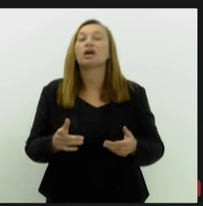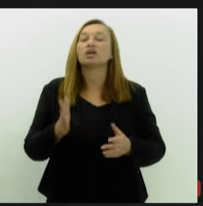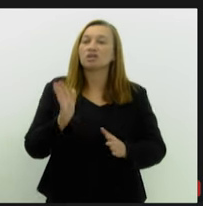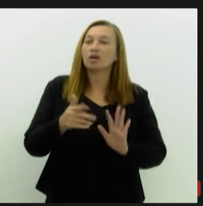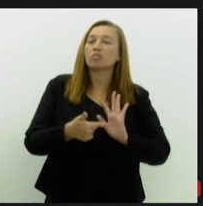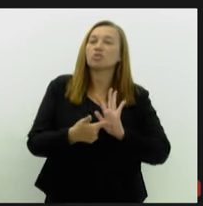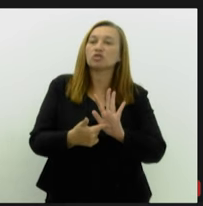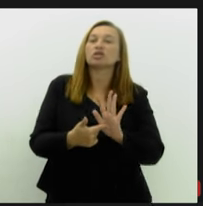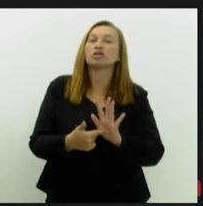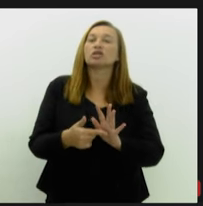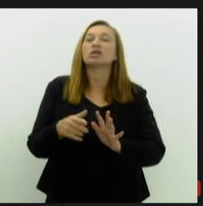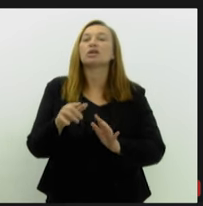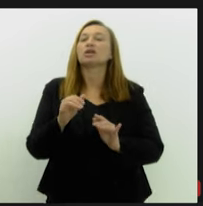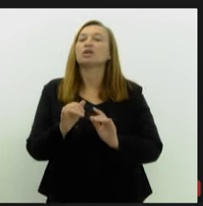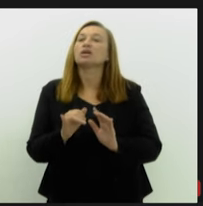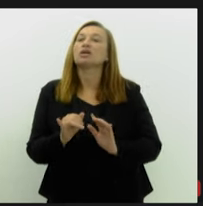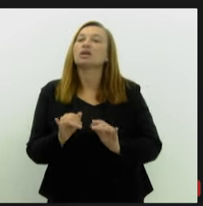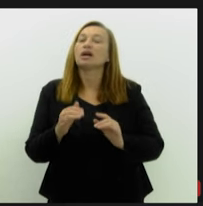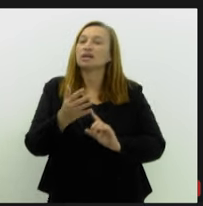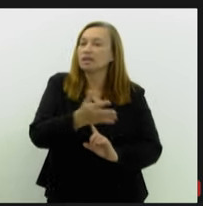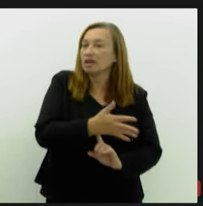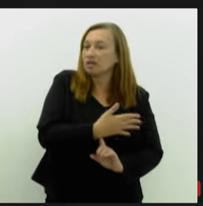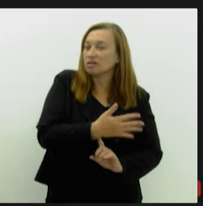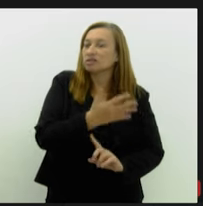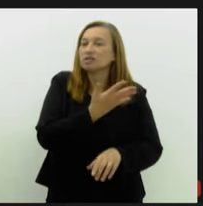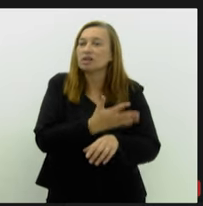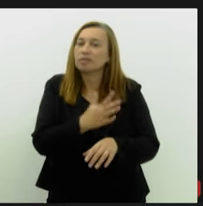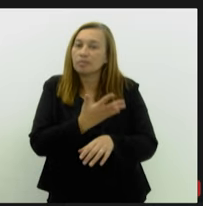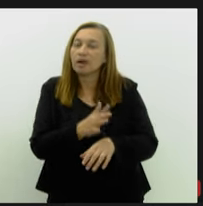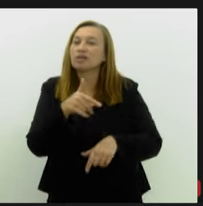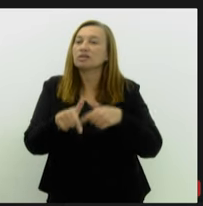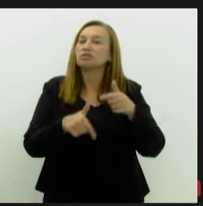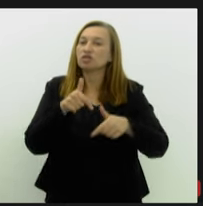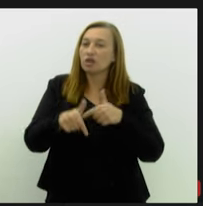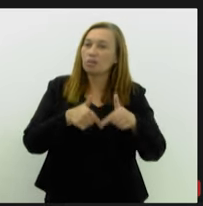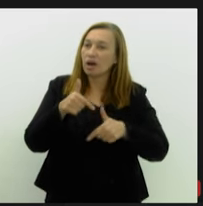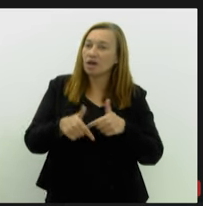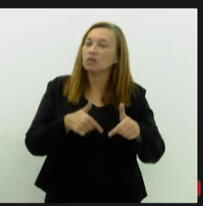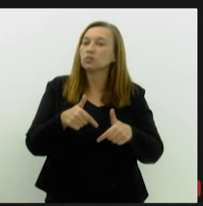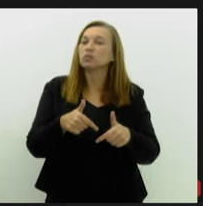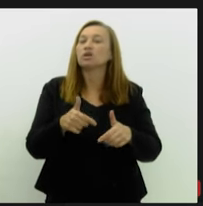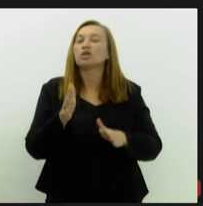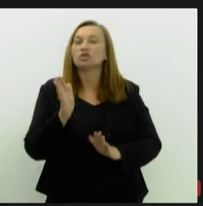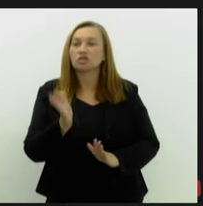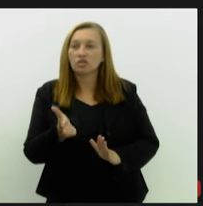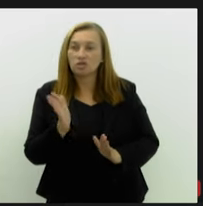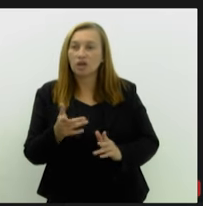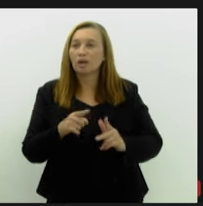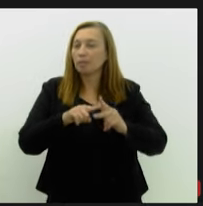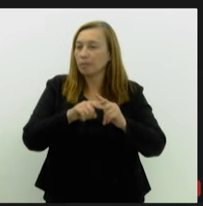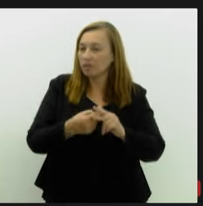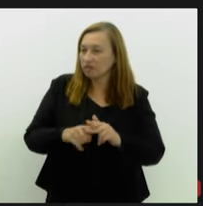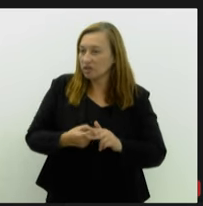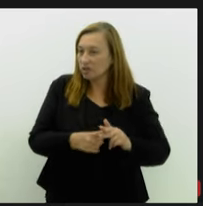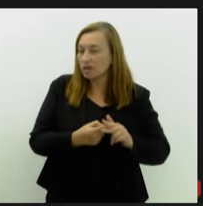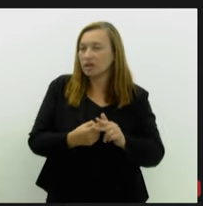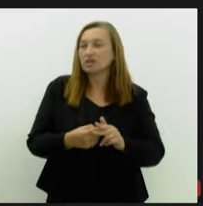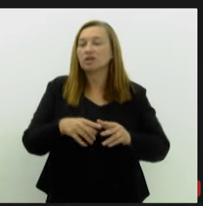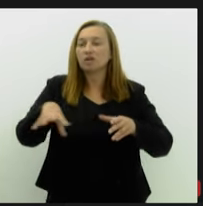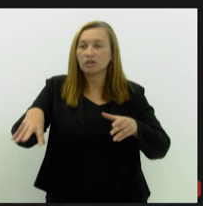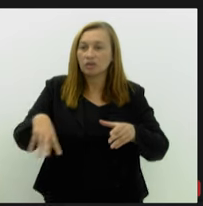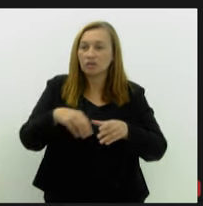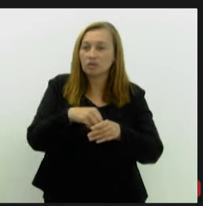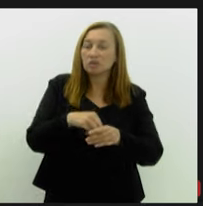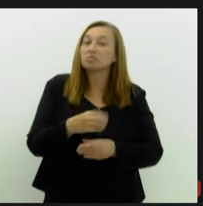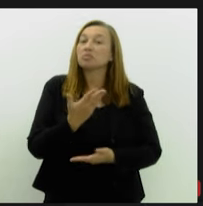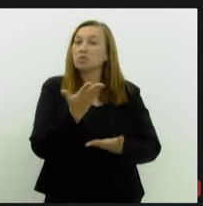a tecnologia na prática, os trabalhos que já foram aprimorados e implementados